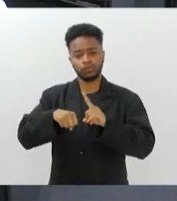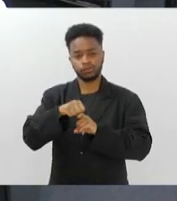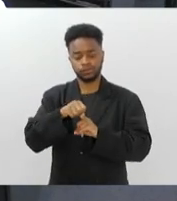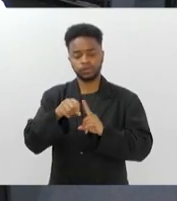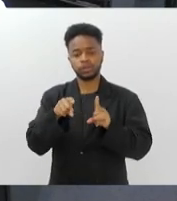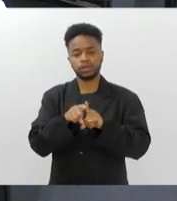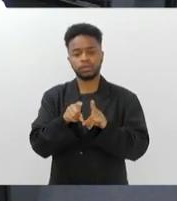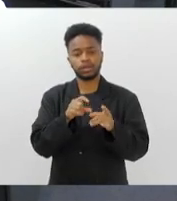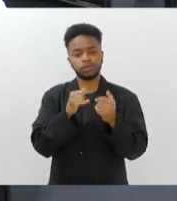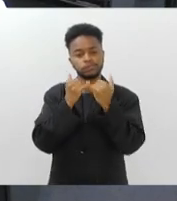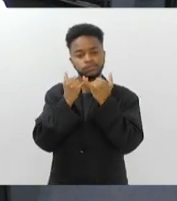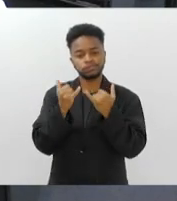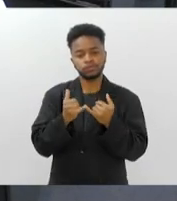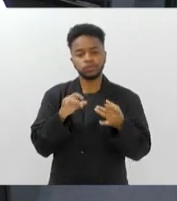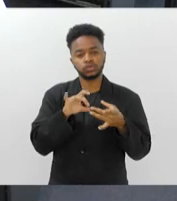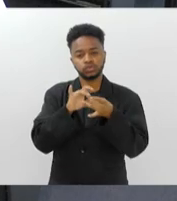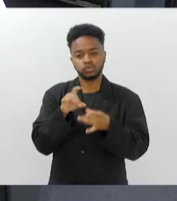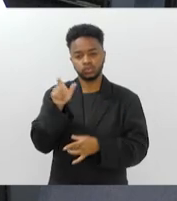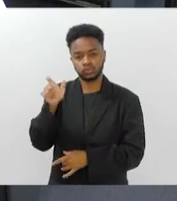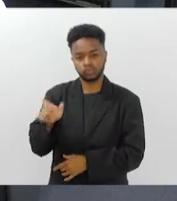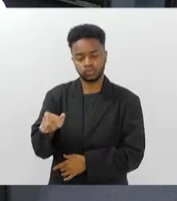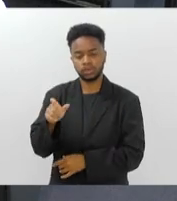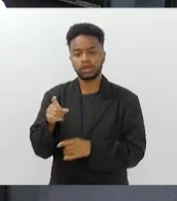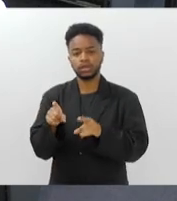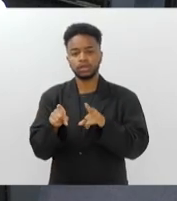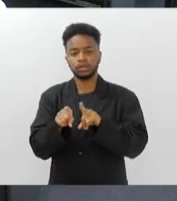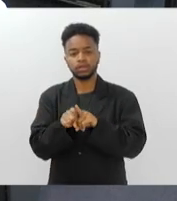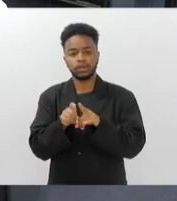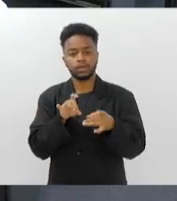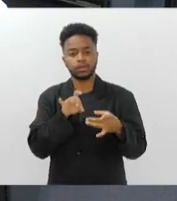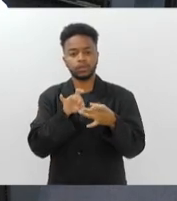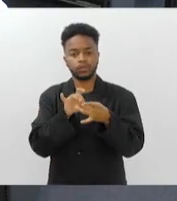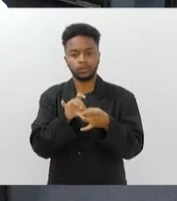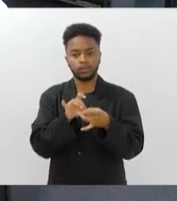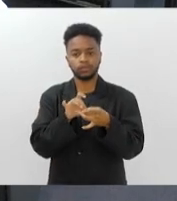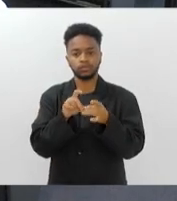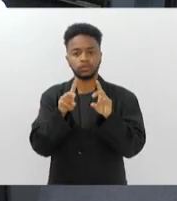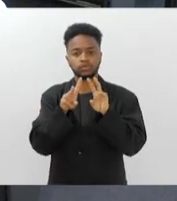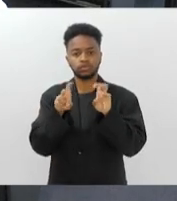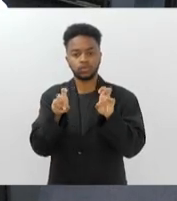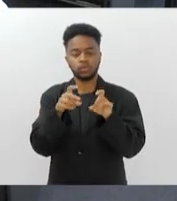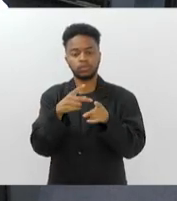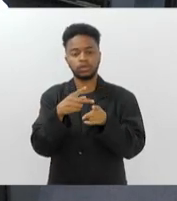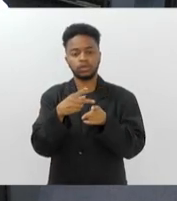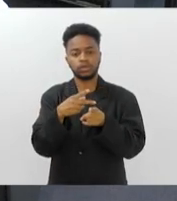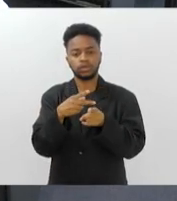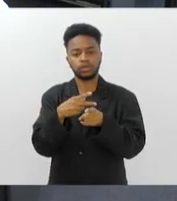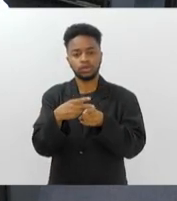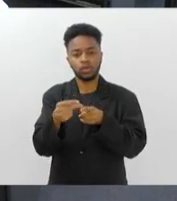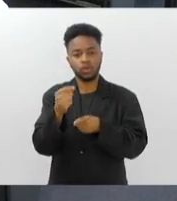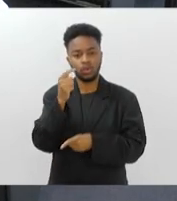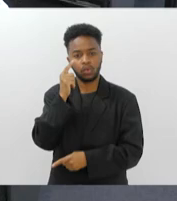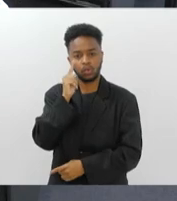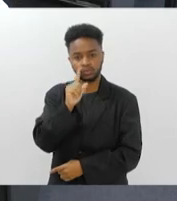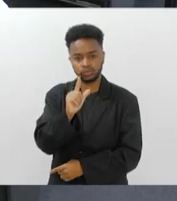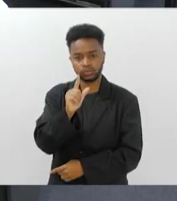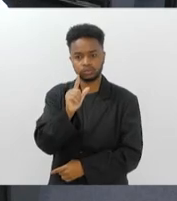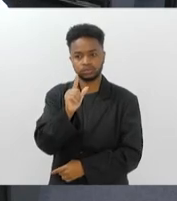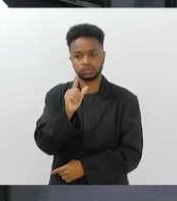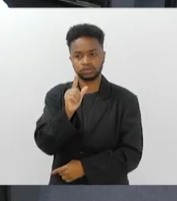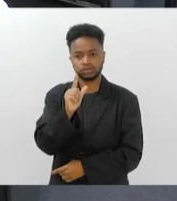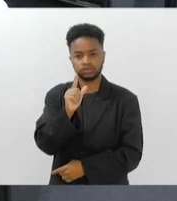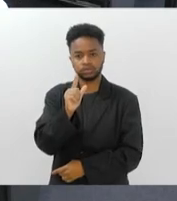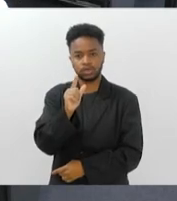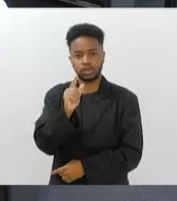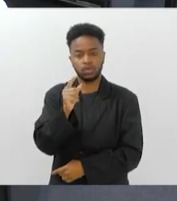próximo ao seu mandato tá relacionada à Conquista né de uma fonte que seja uma forma